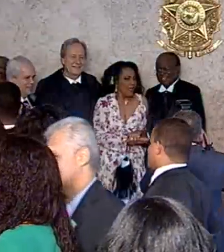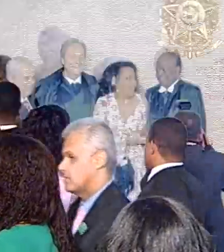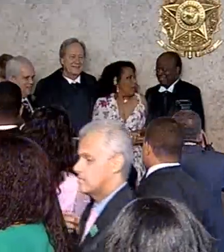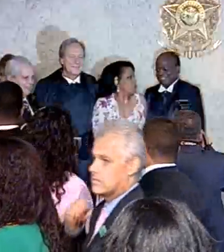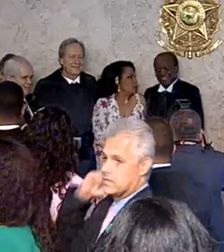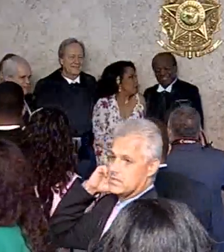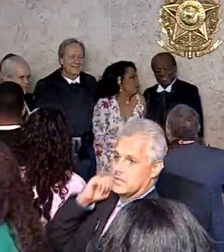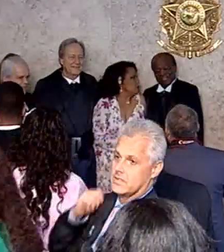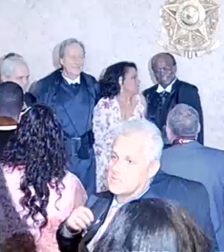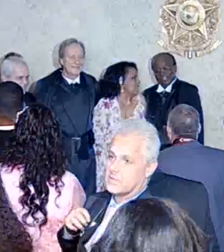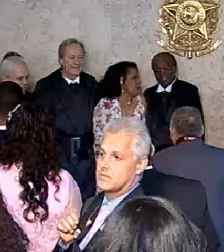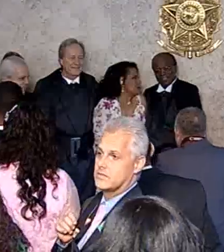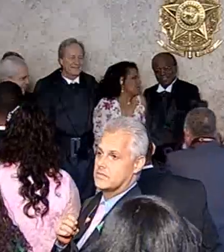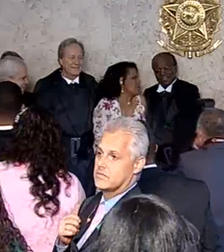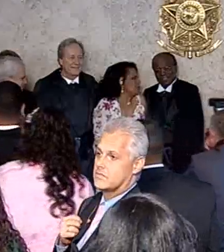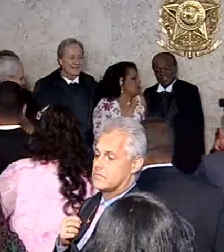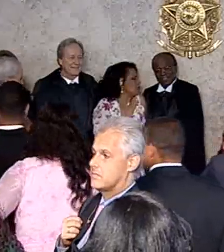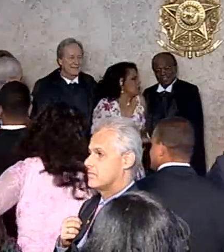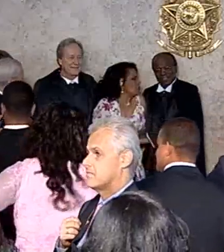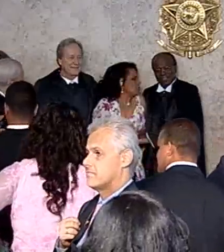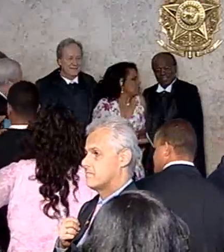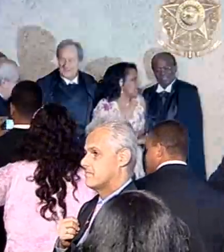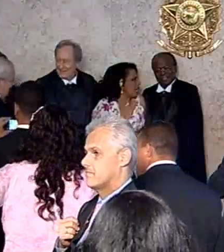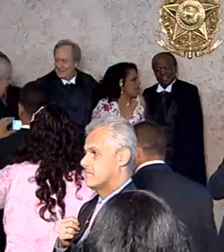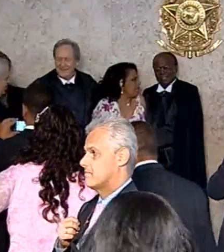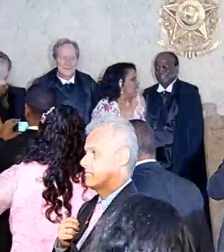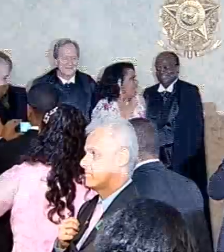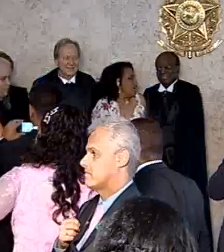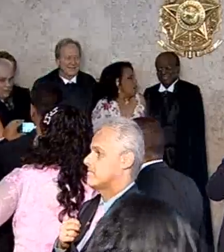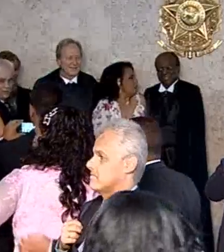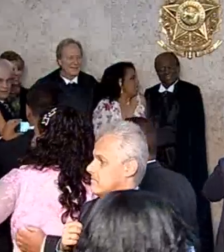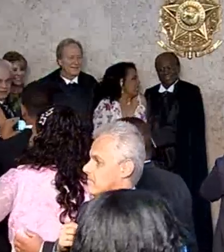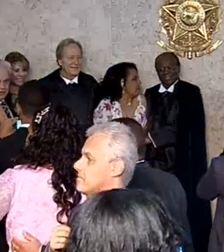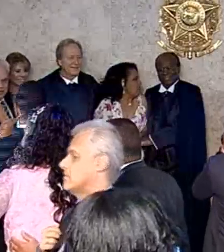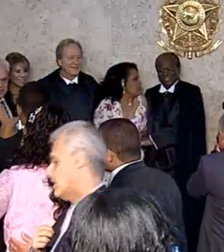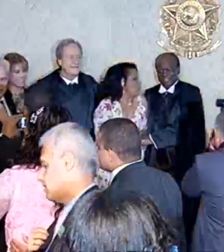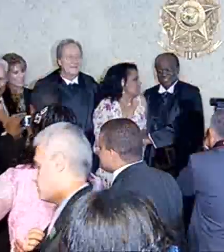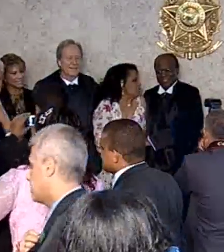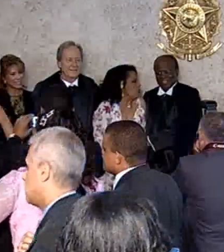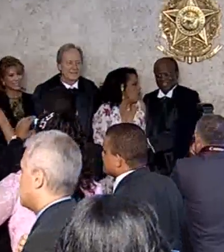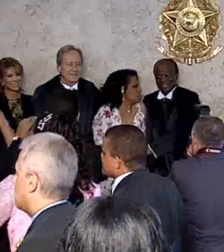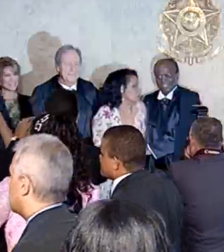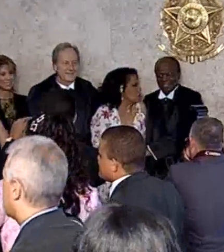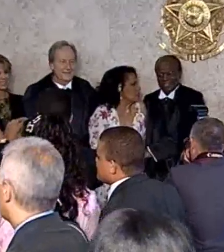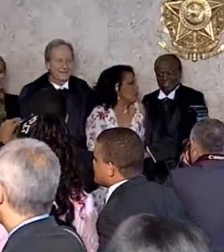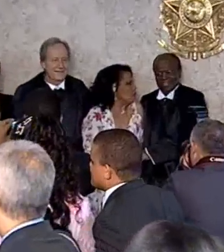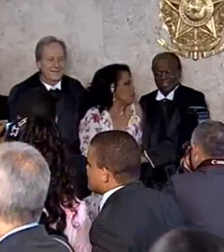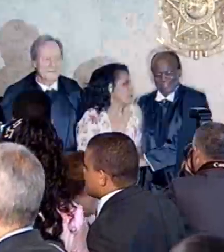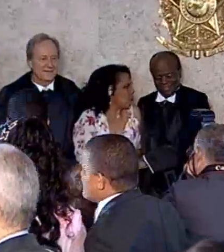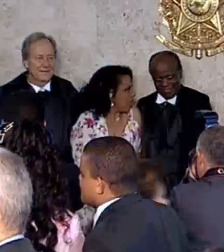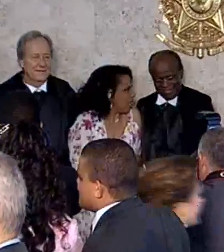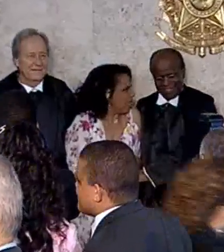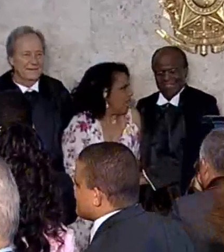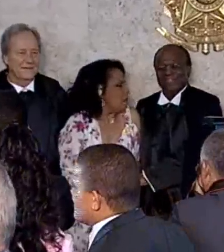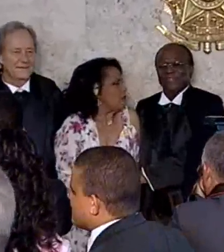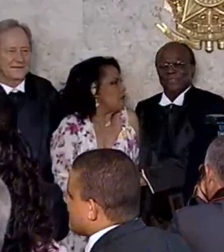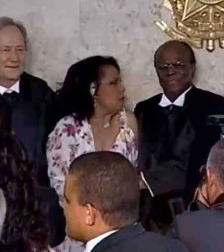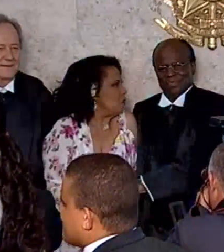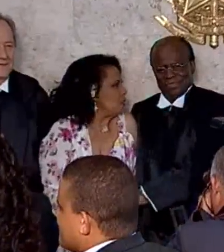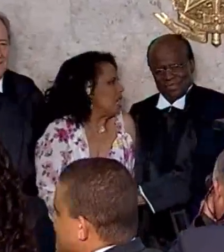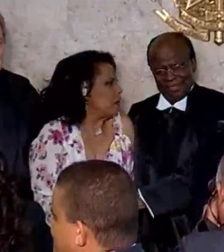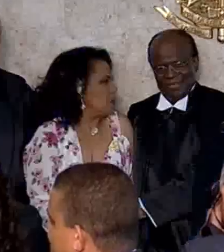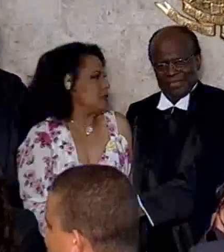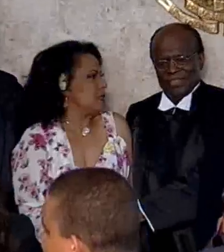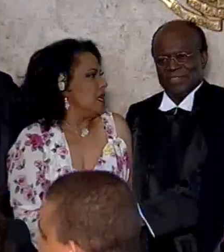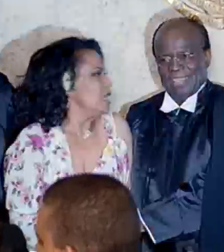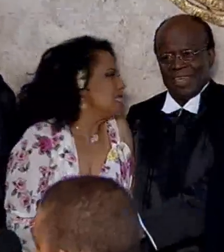e Estado da Universidade de Brasília com o diploma de especialista em Direito e Estado pela UNB. E participou